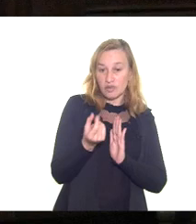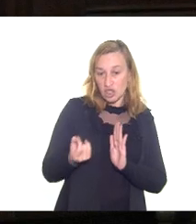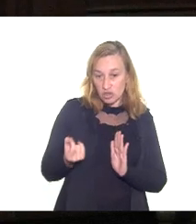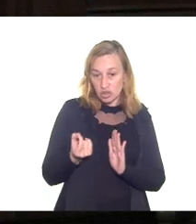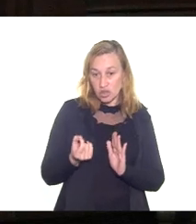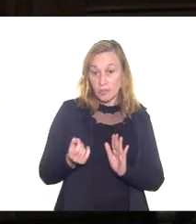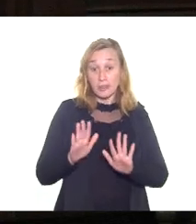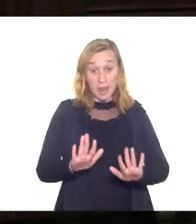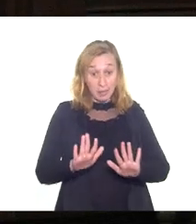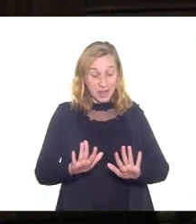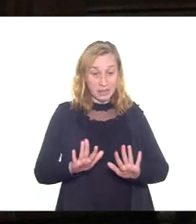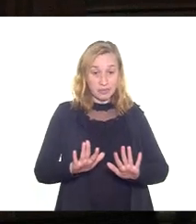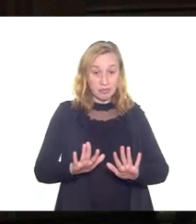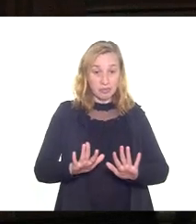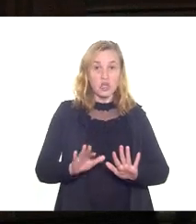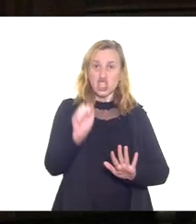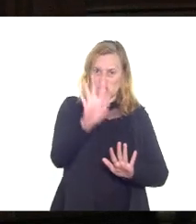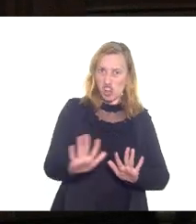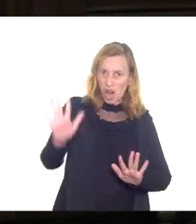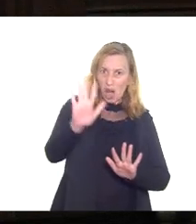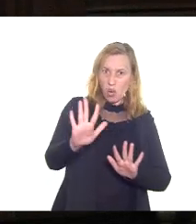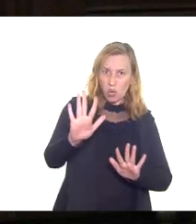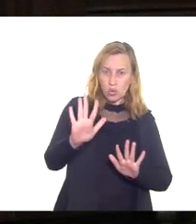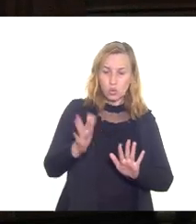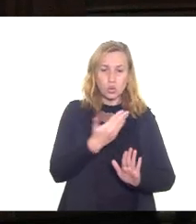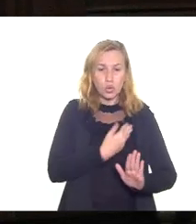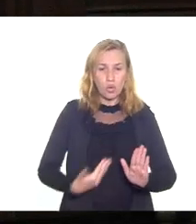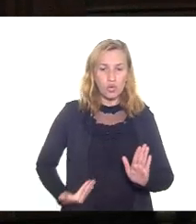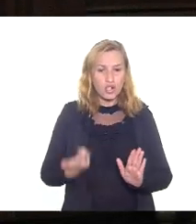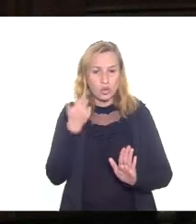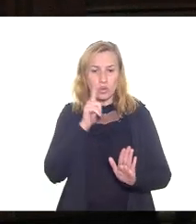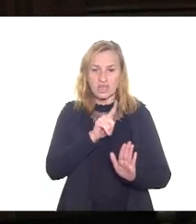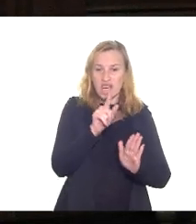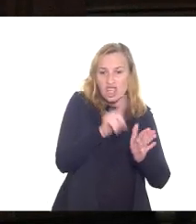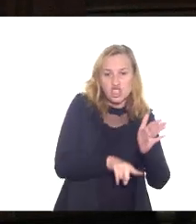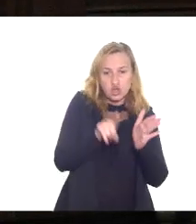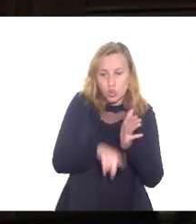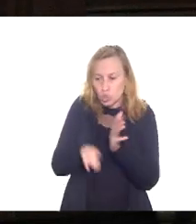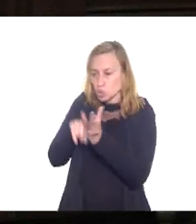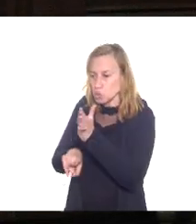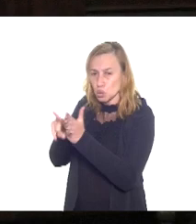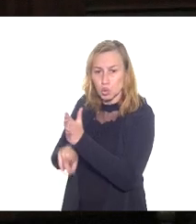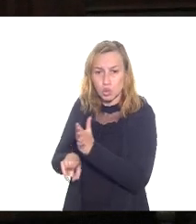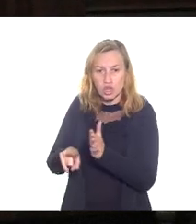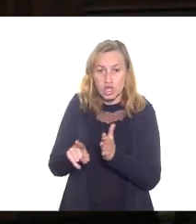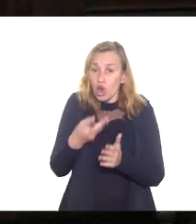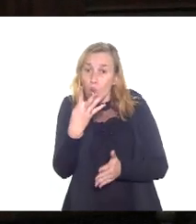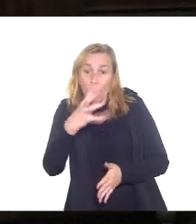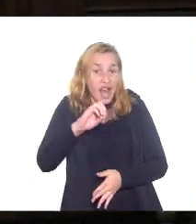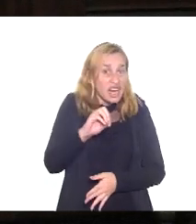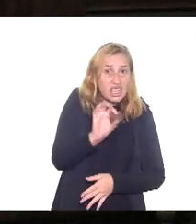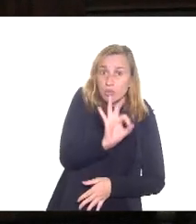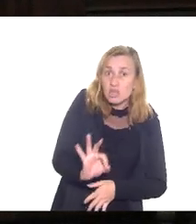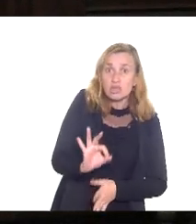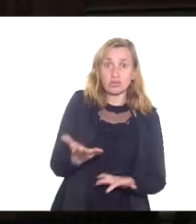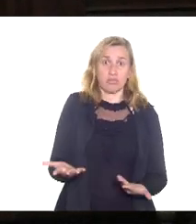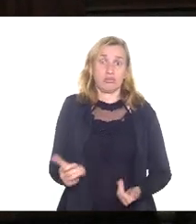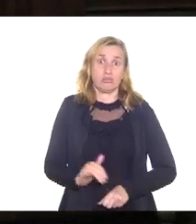média, em geral, o governo consegue descontos de